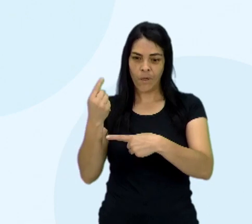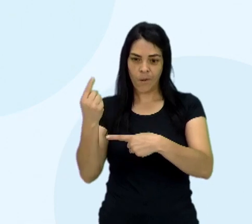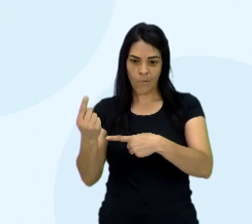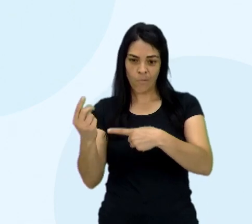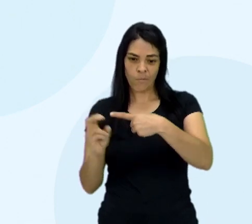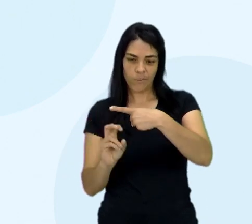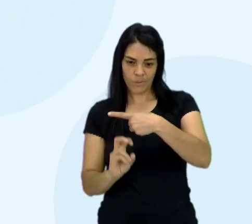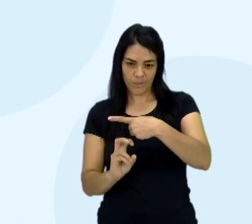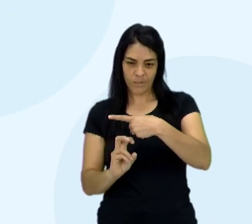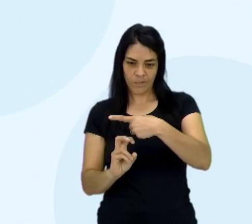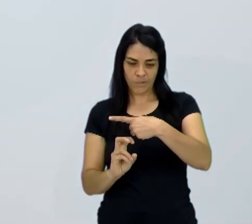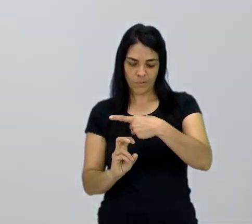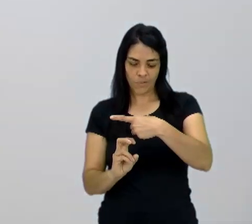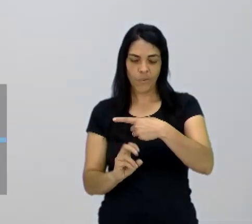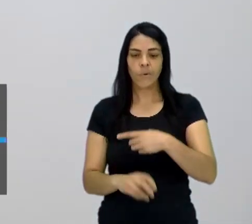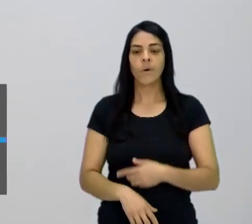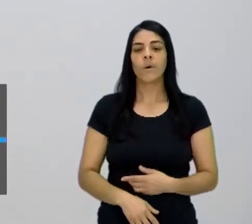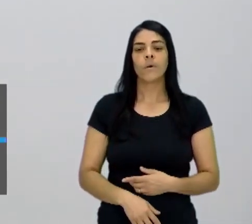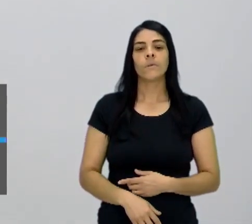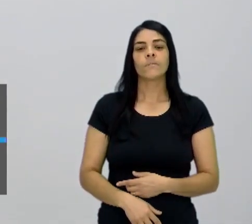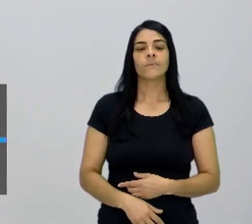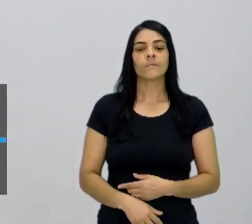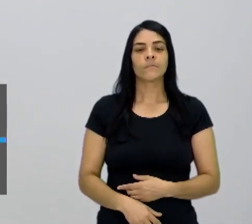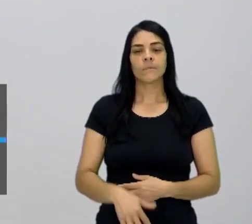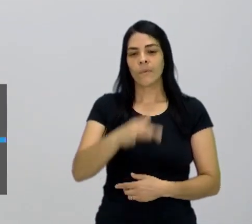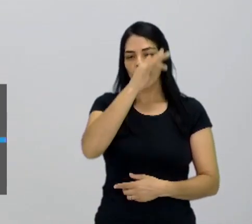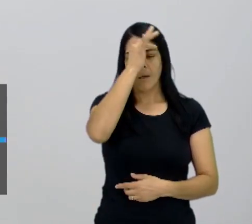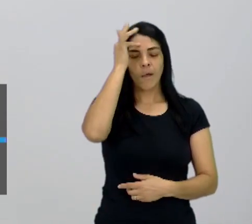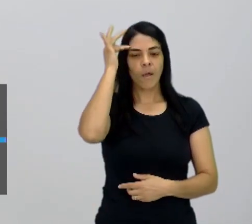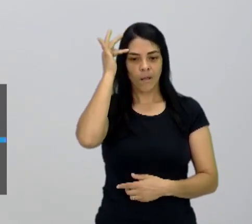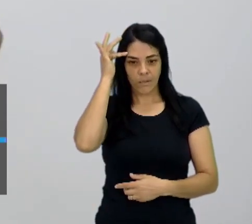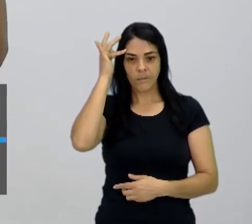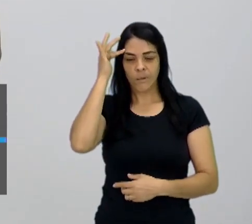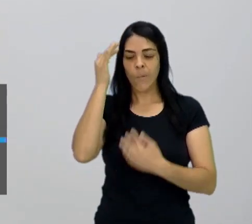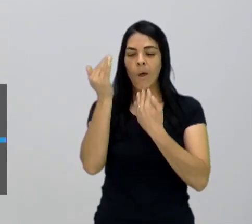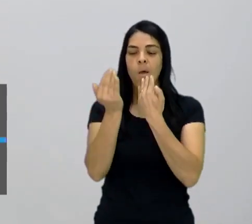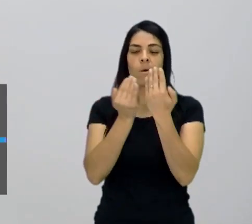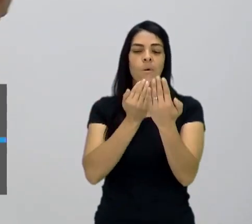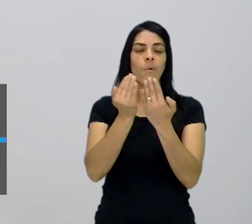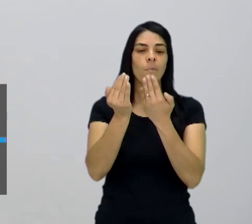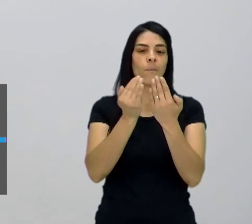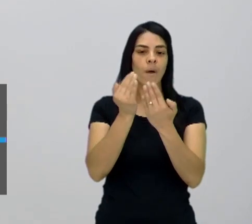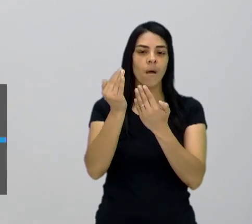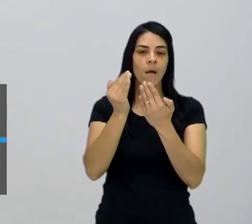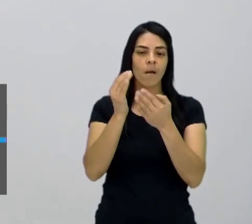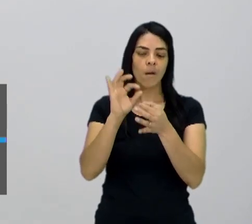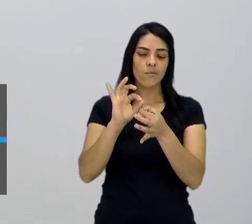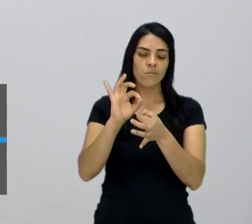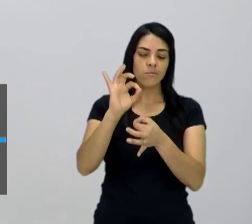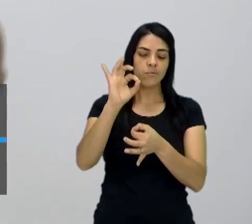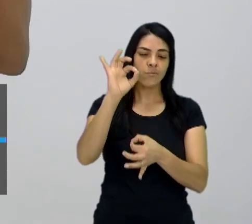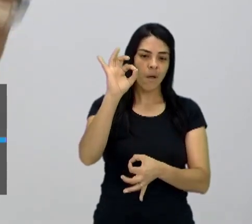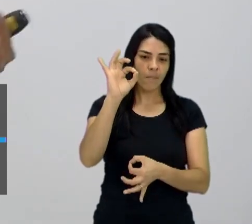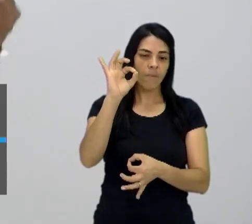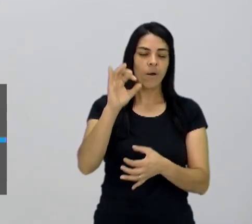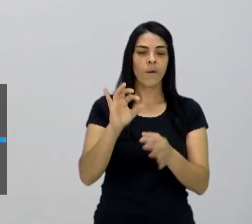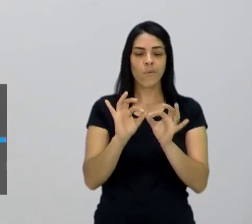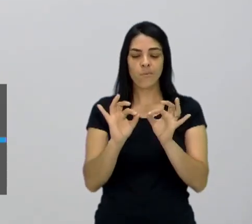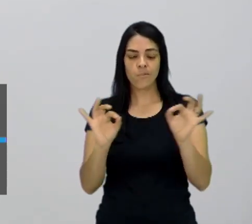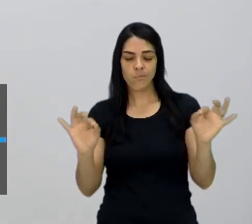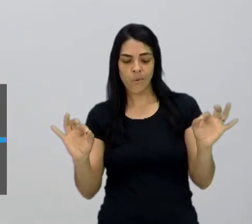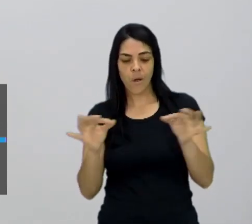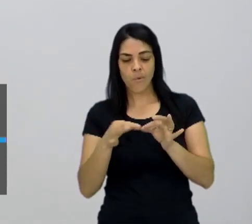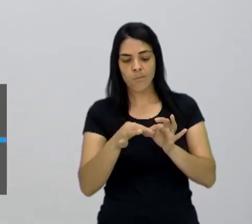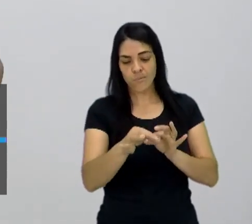teorema de Tales, ele tem essa função de você comparar tamanhos, né? E aí dá para você saber tamanhos de